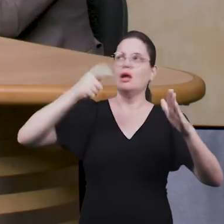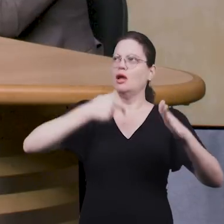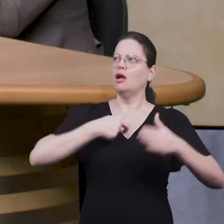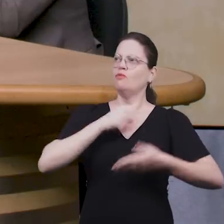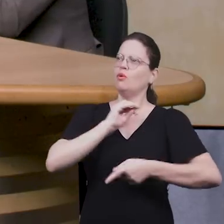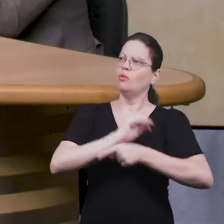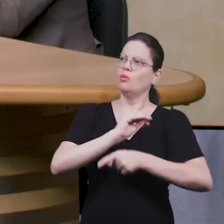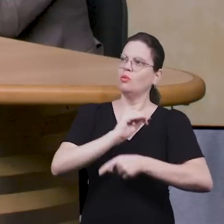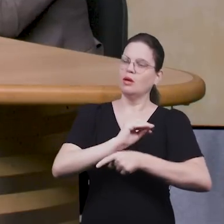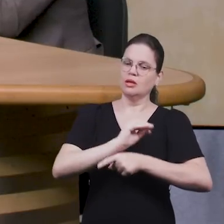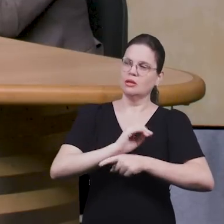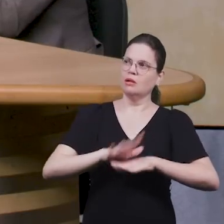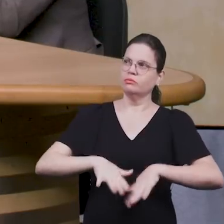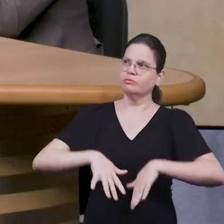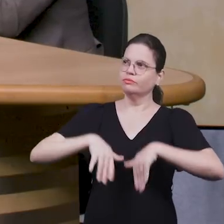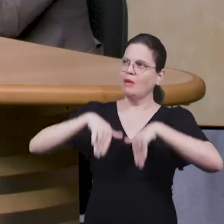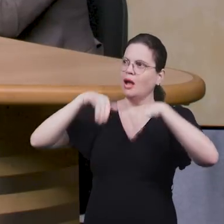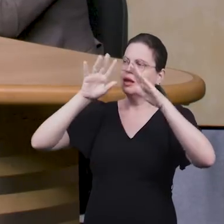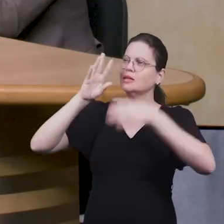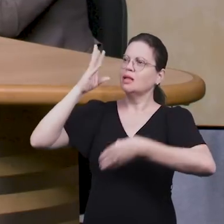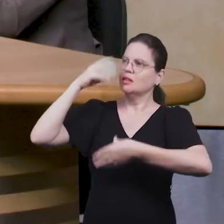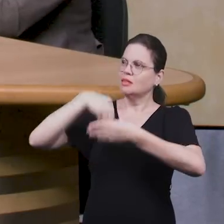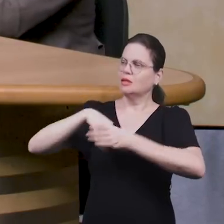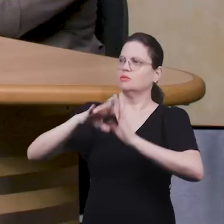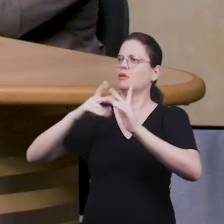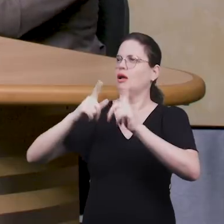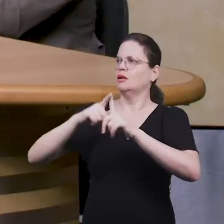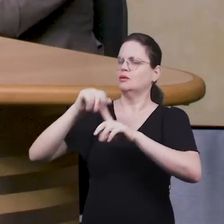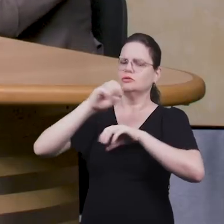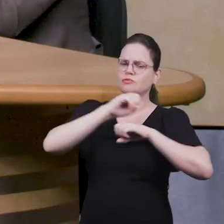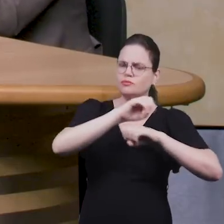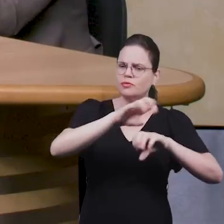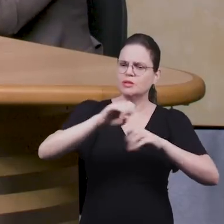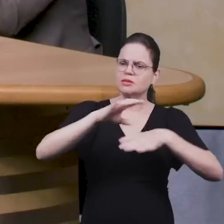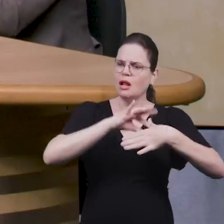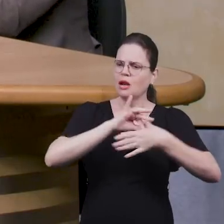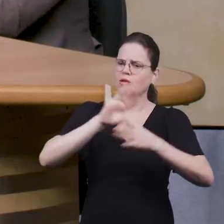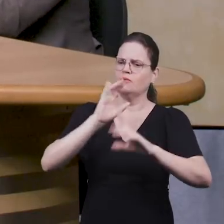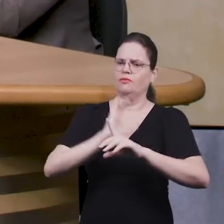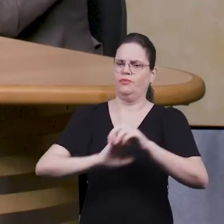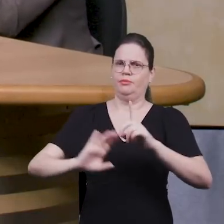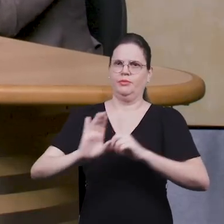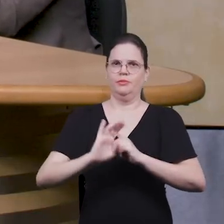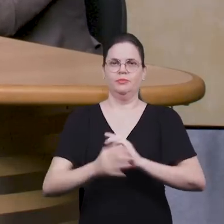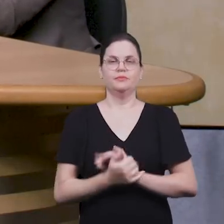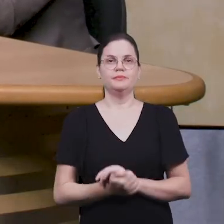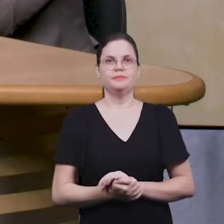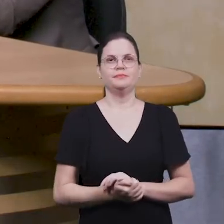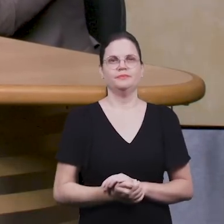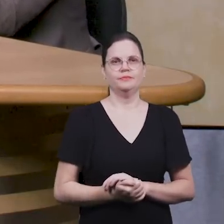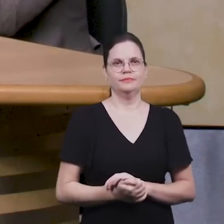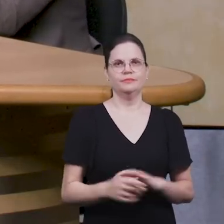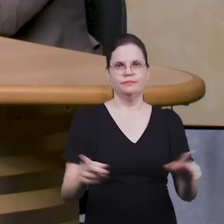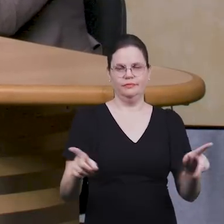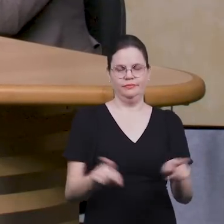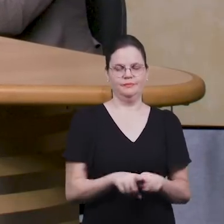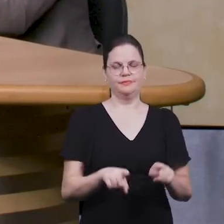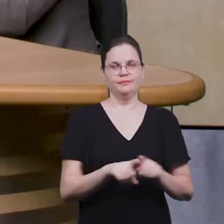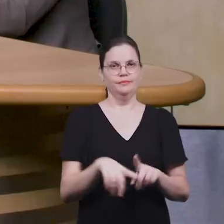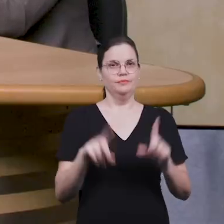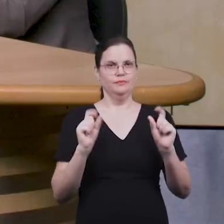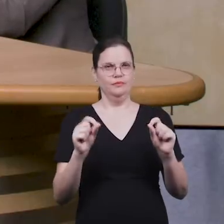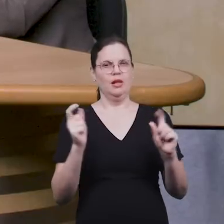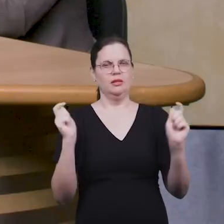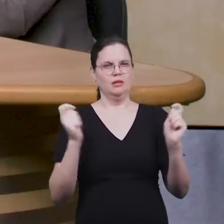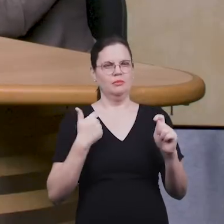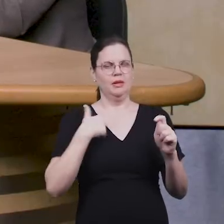nosso filho no caminho, a ensinar a palavra, a trazê-lo para o culto. Ô Sérgio, isso está até muito claro. Eu costumo dizer o